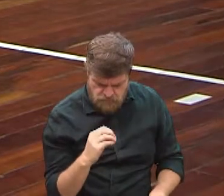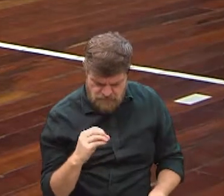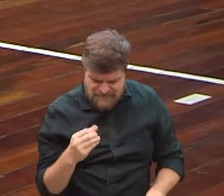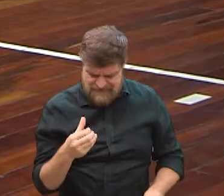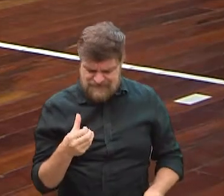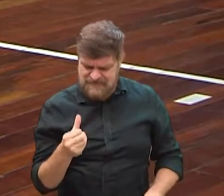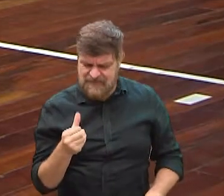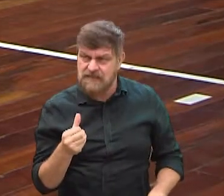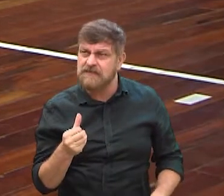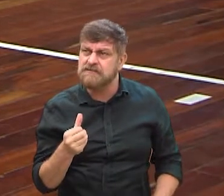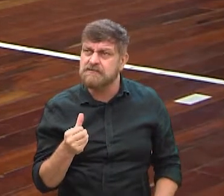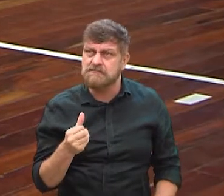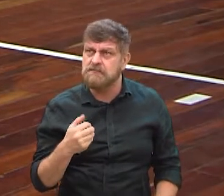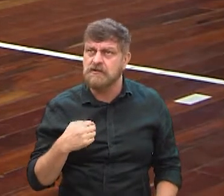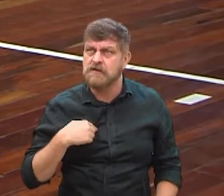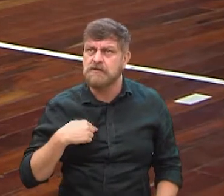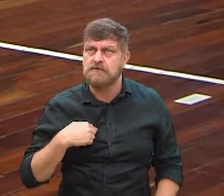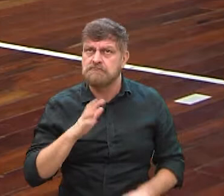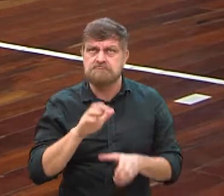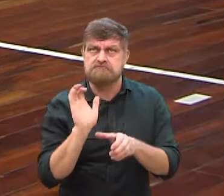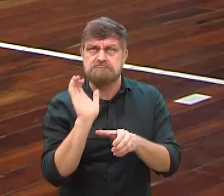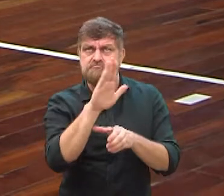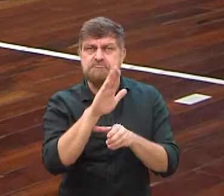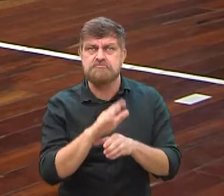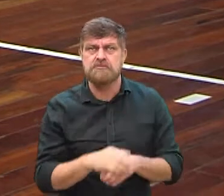2006, se eu não me engano, acho que eu não joguei por nenhuma,